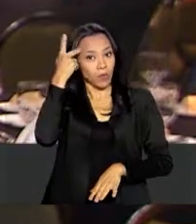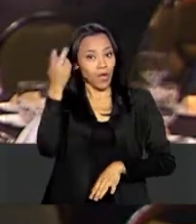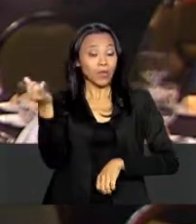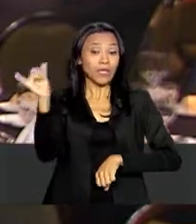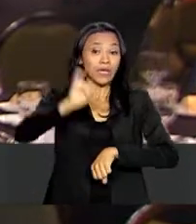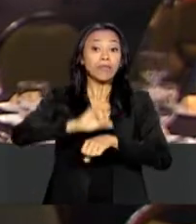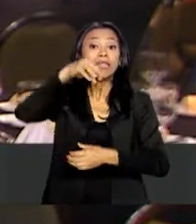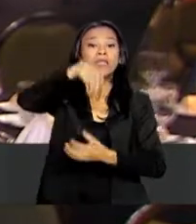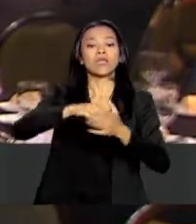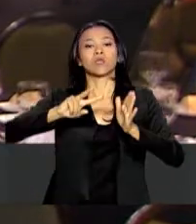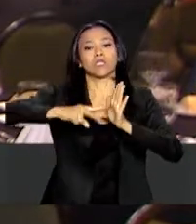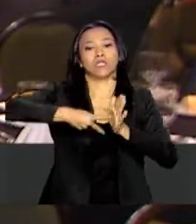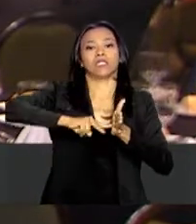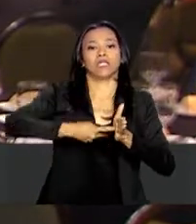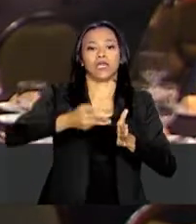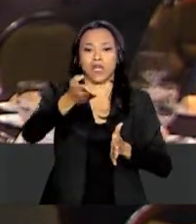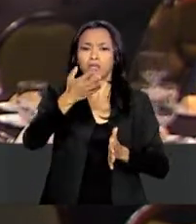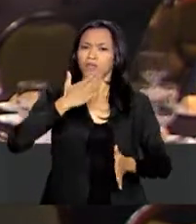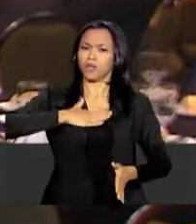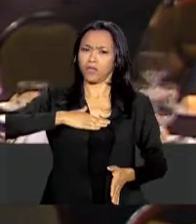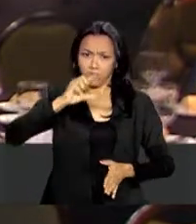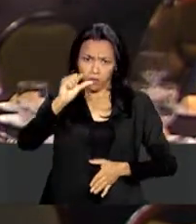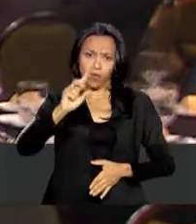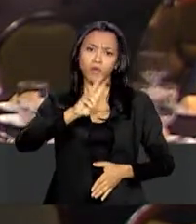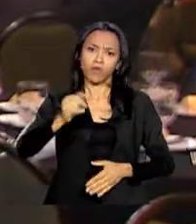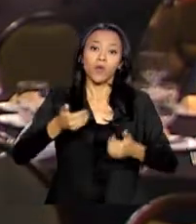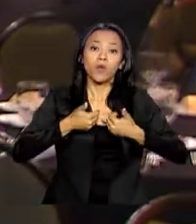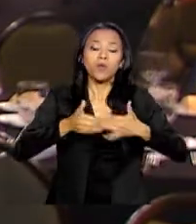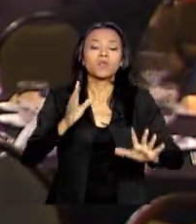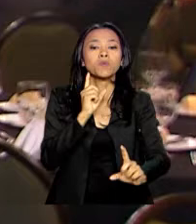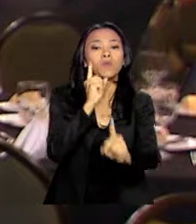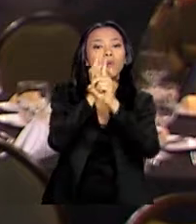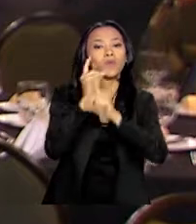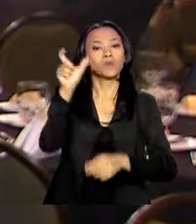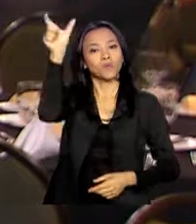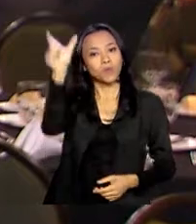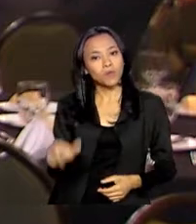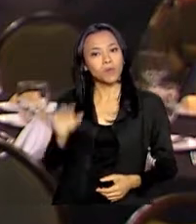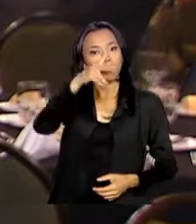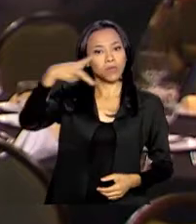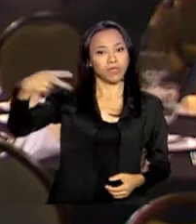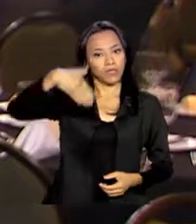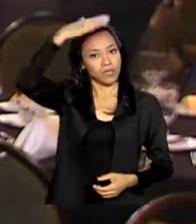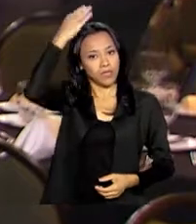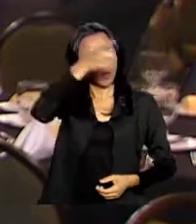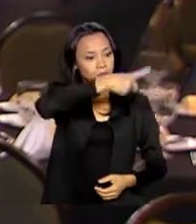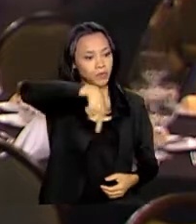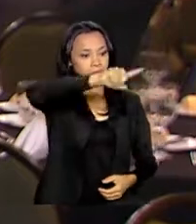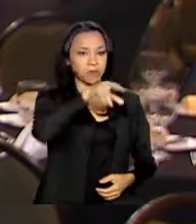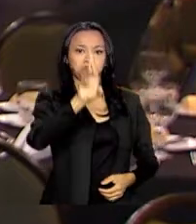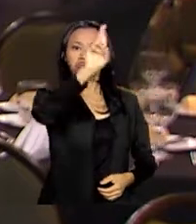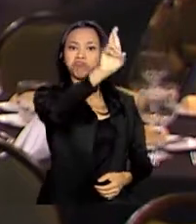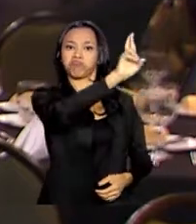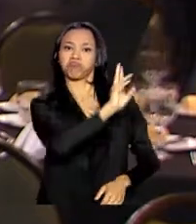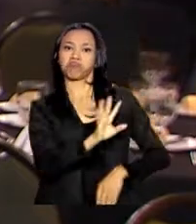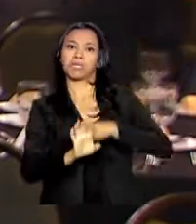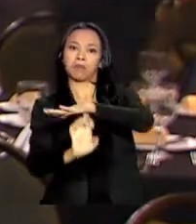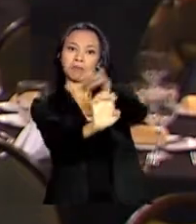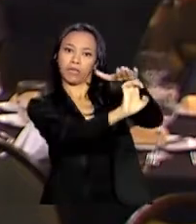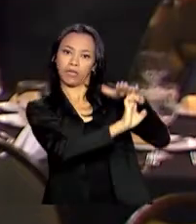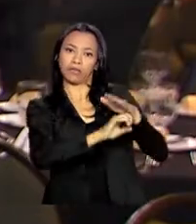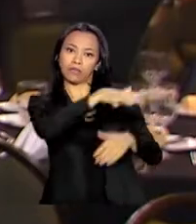onde daqui a pouco vai acontecer então esse encontro do presidente é michel temer com empresários e representantes do setor